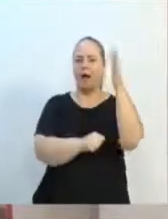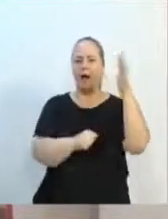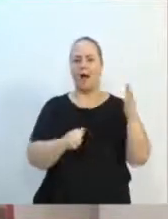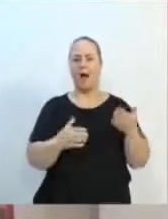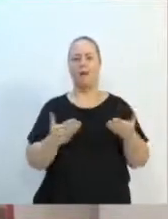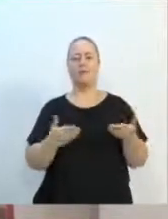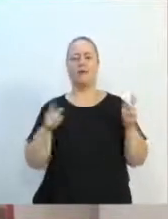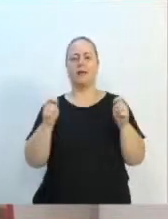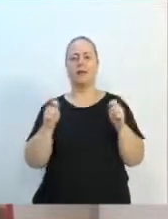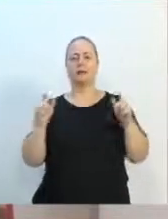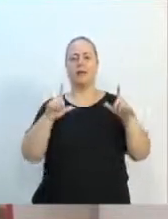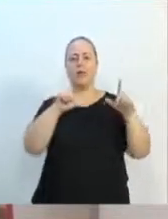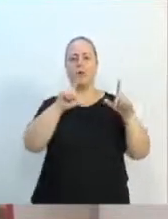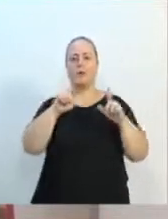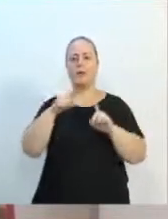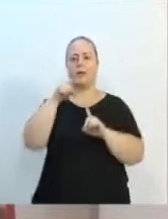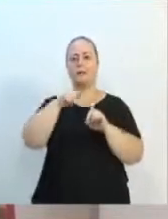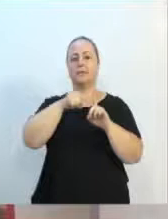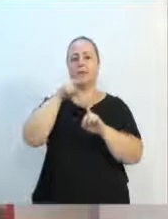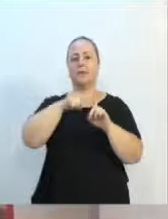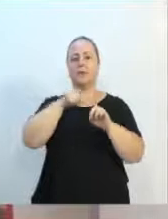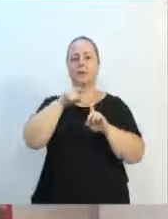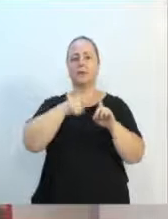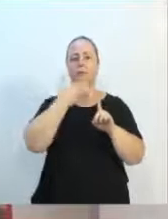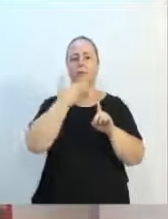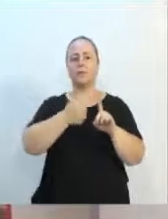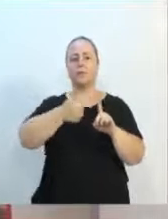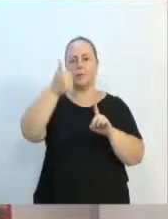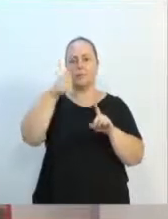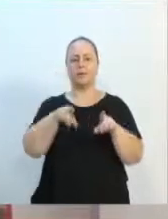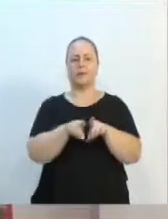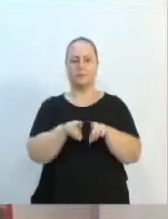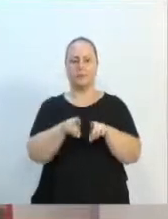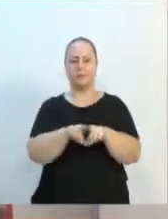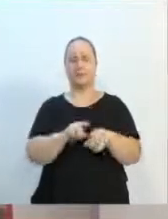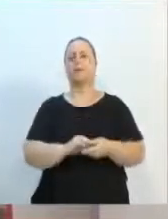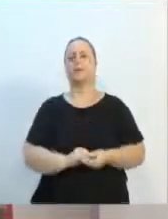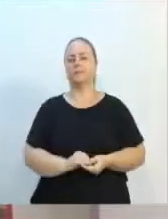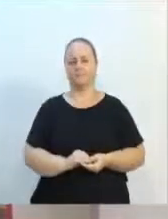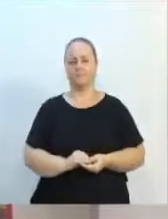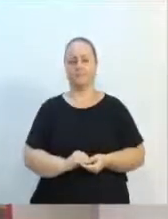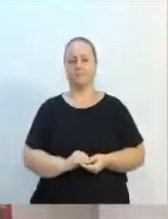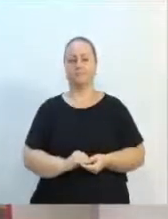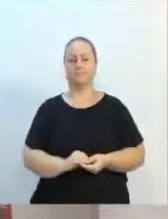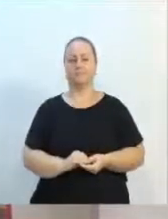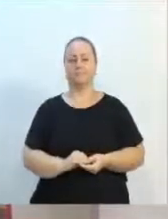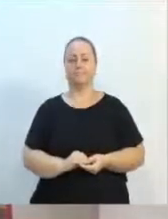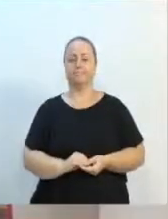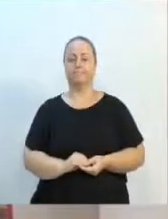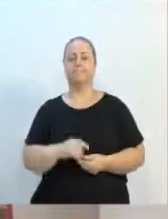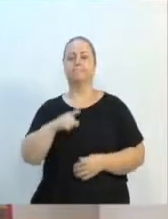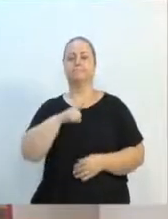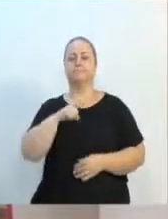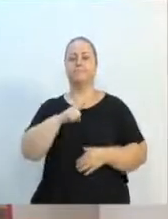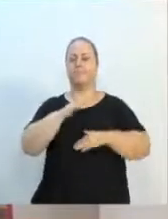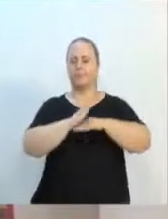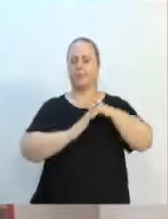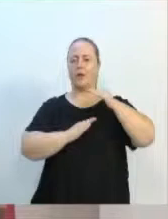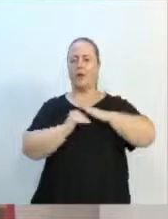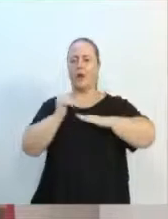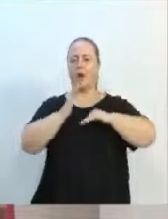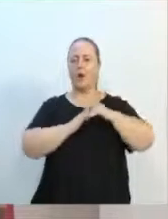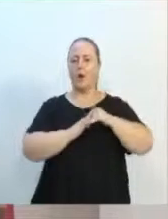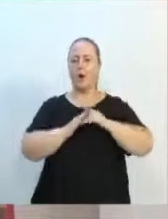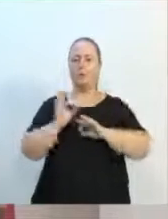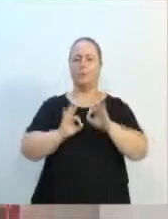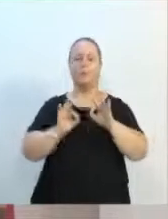temperatura do microclima. E eu vejo que a gente tem muito espaço para avançar nesse tema aqui na cidade. Cito aqui, por exemplo, obras de reurbanização e